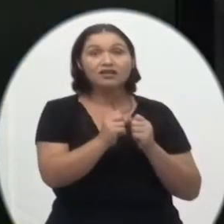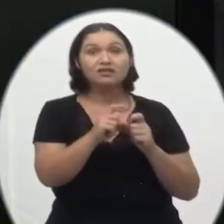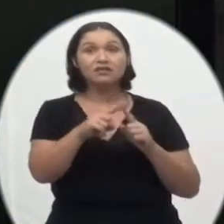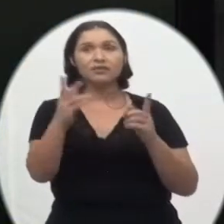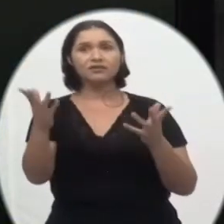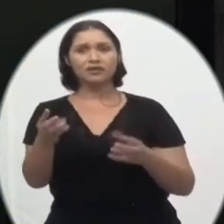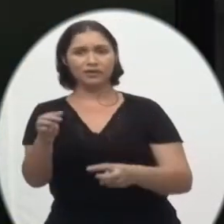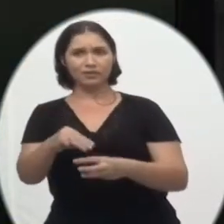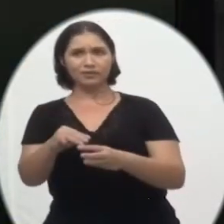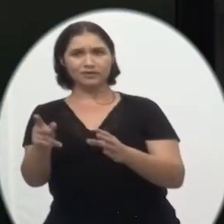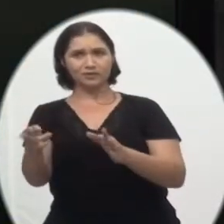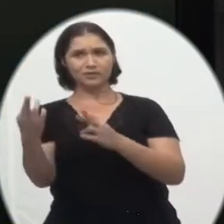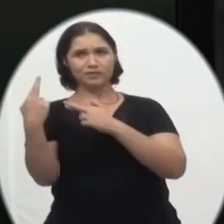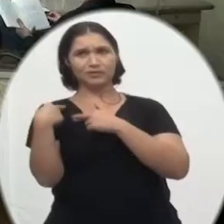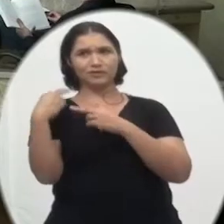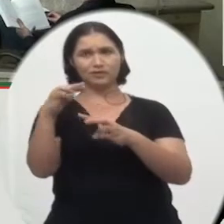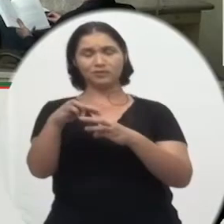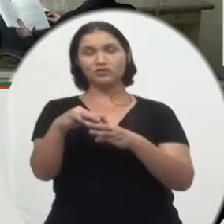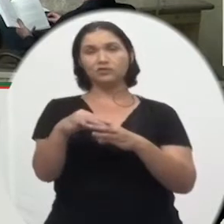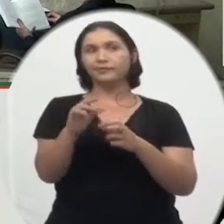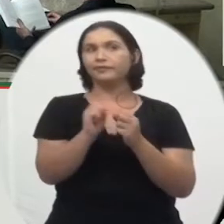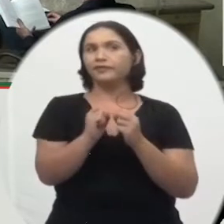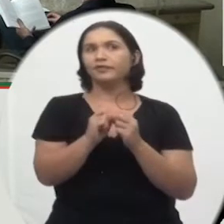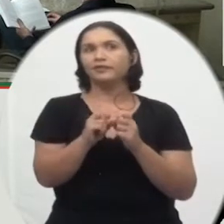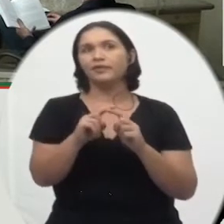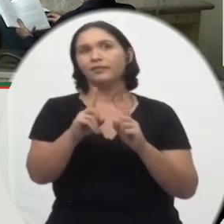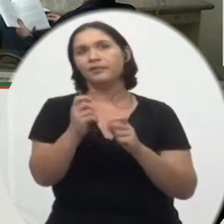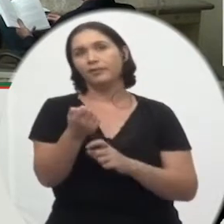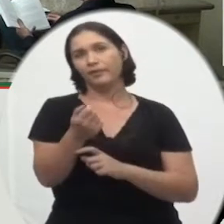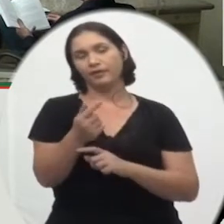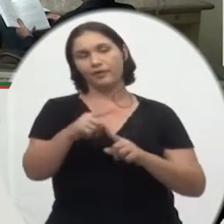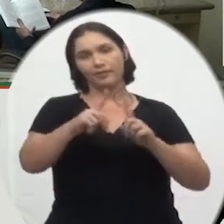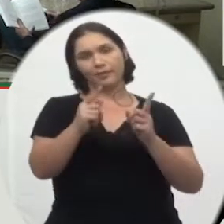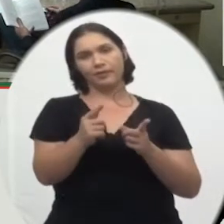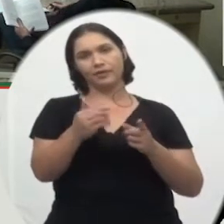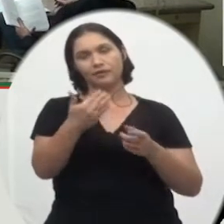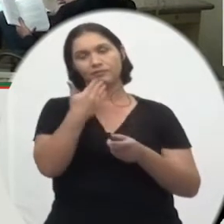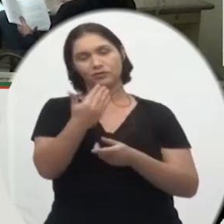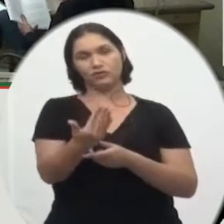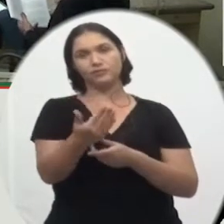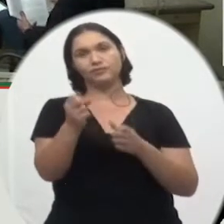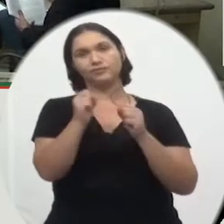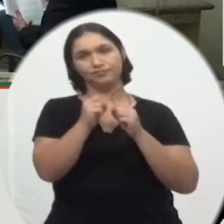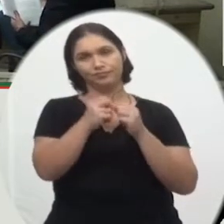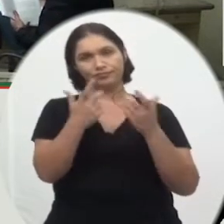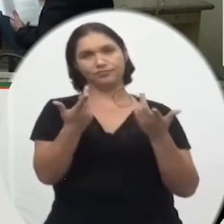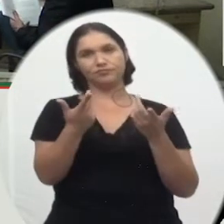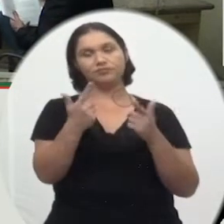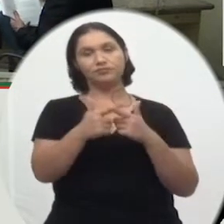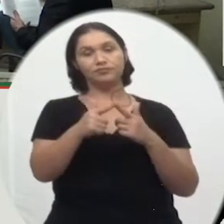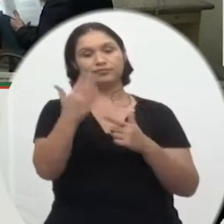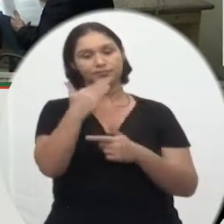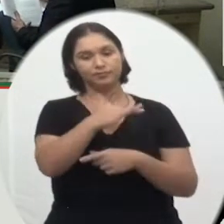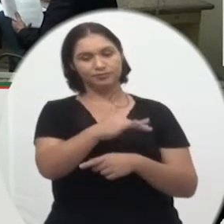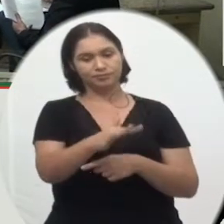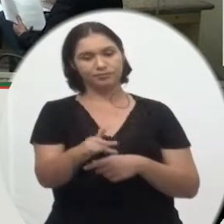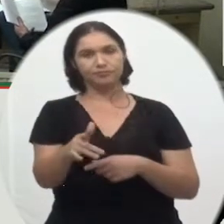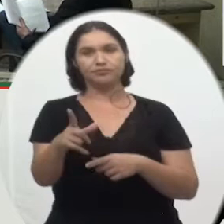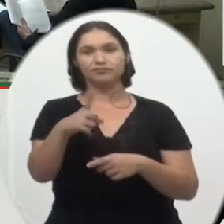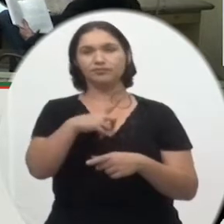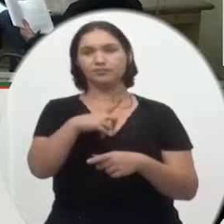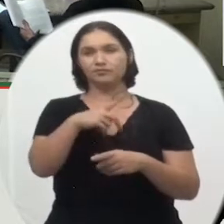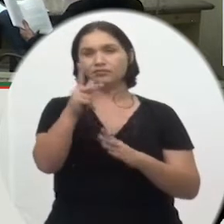caindo ali. E é coisinha pouca, coisinha mínima, né? Mas é um muro que está caindo e que ali tem criança, tem projeto de